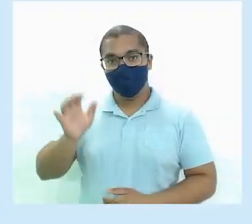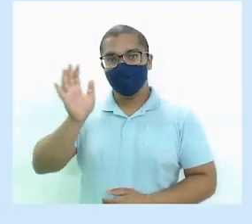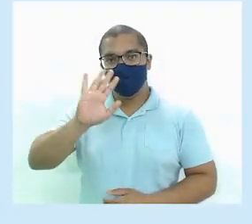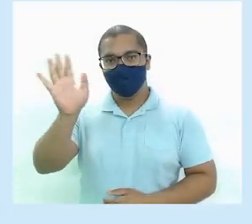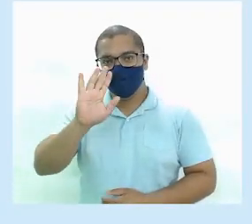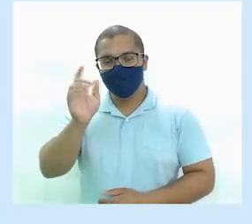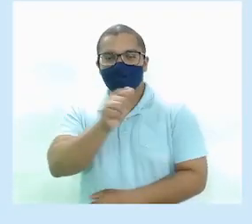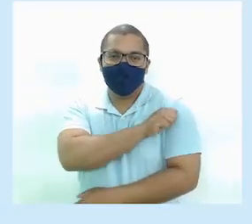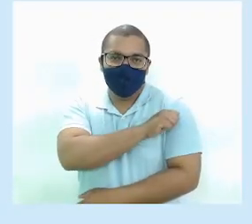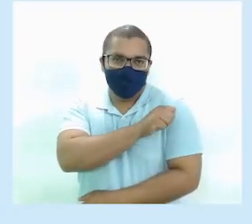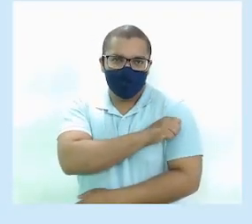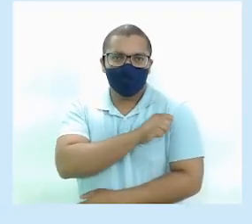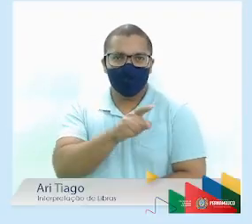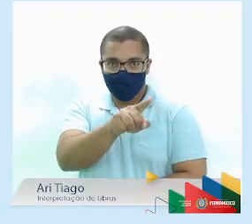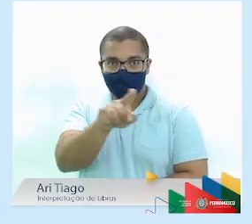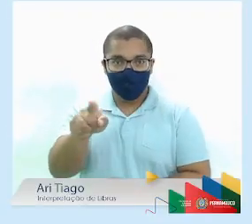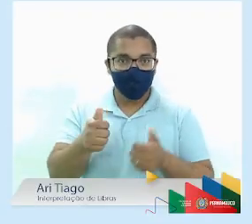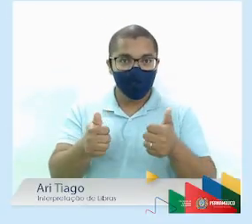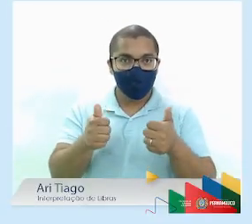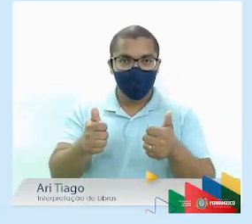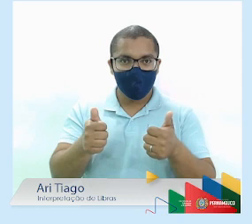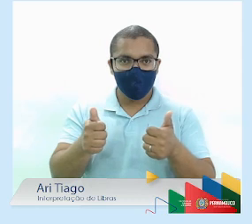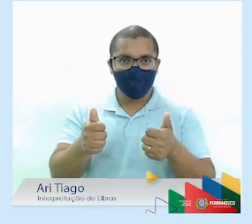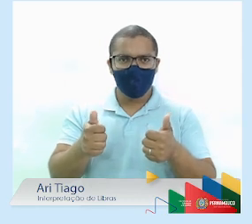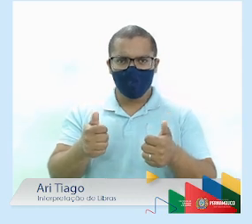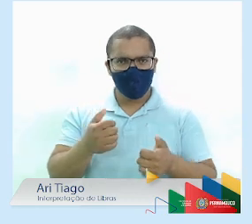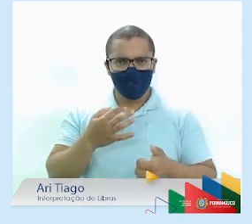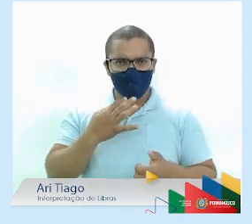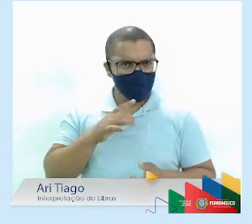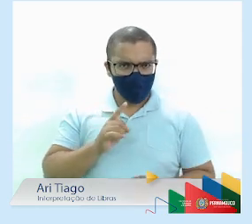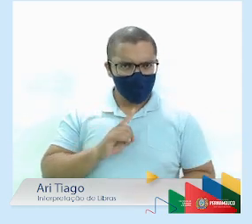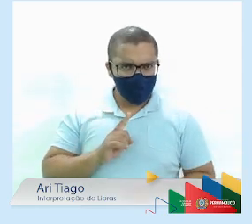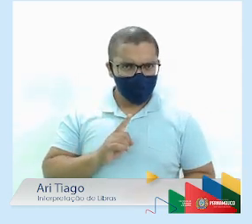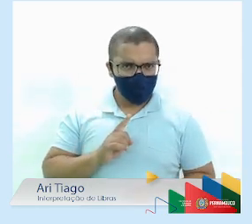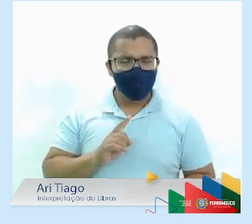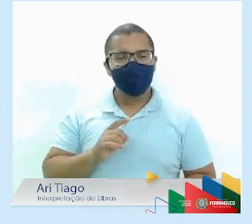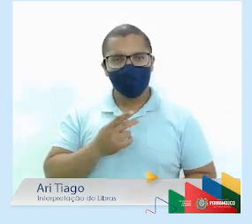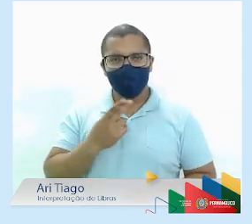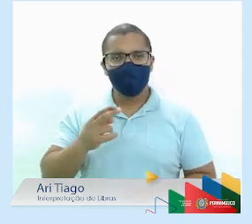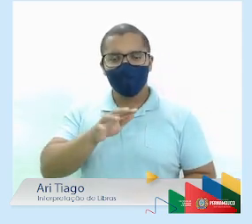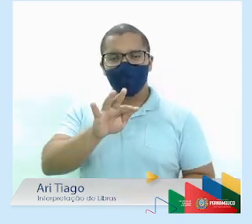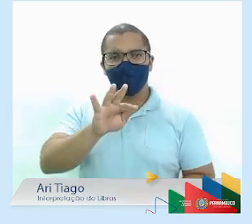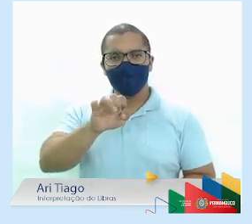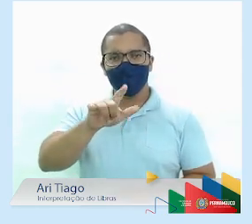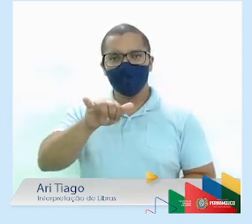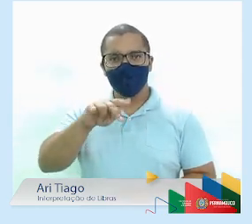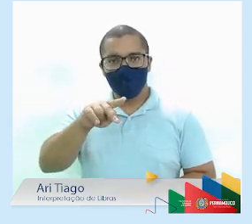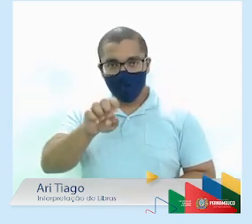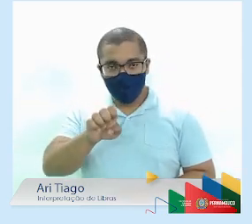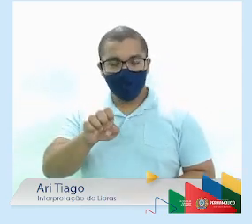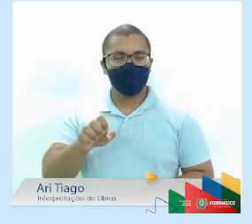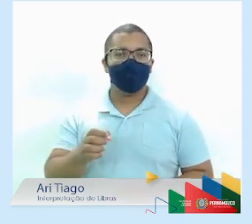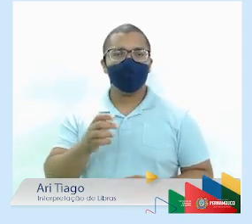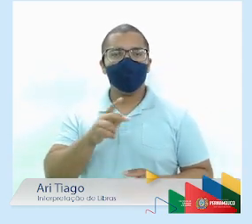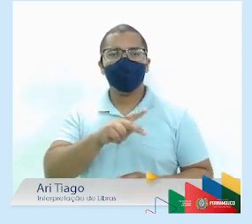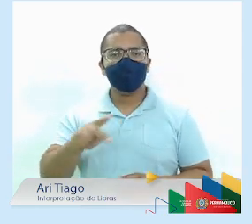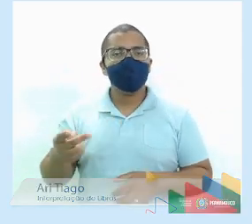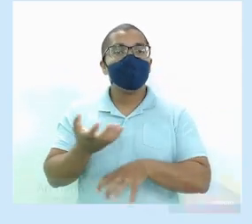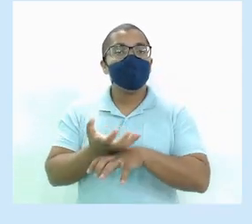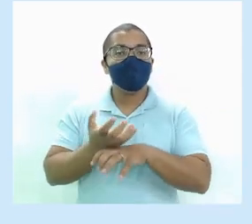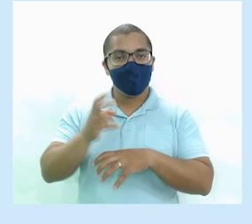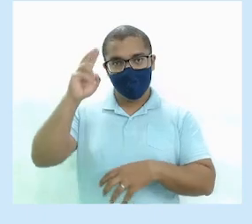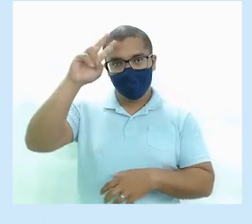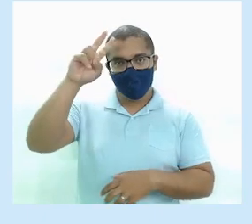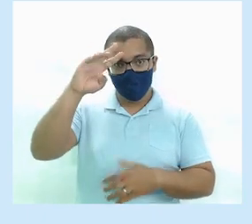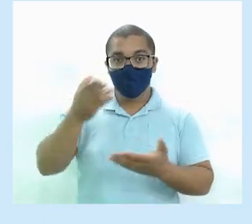Olá, meus queridos alunos, tudo bem? Para quem não me conhece, meu nome é Felipe Lopes, professor de História, e hoje na aula 16 do sétimo ano